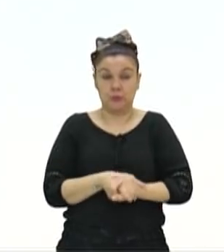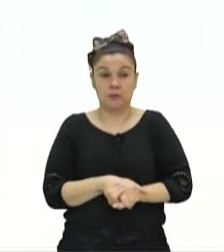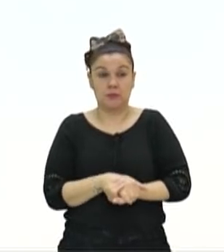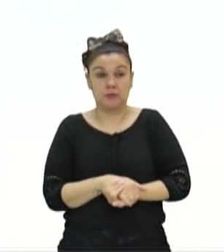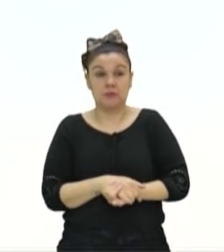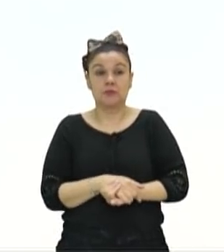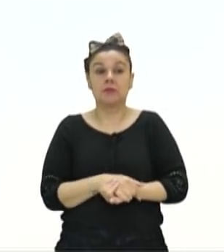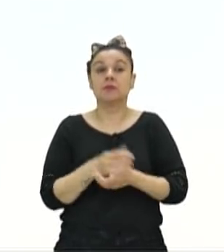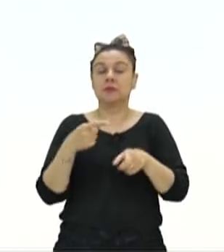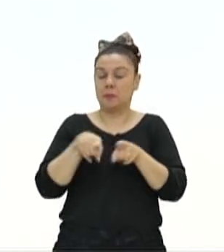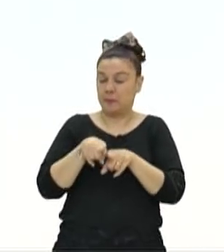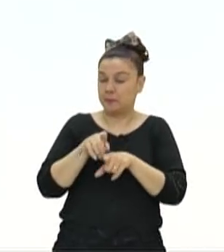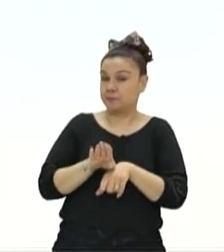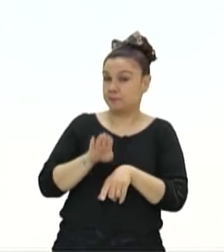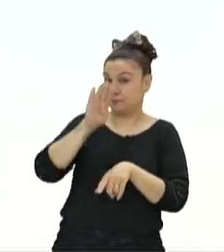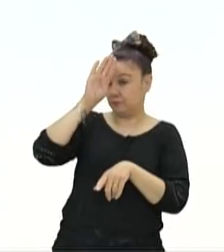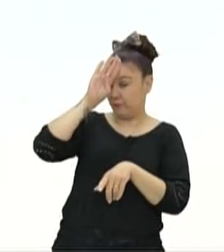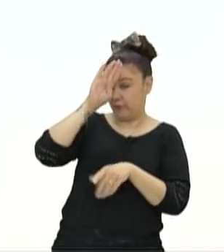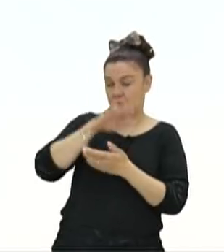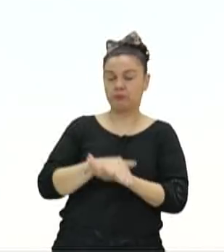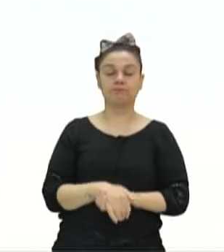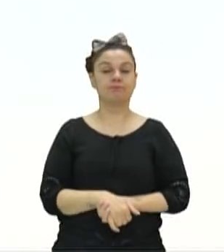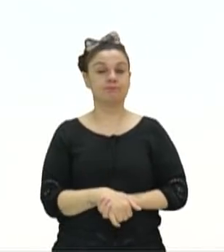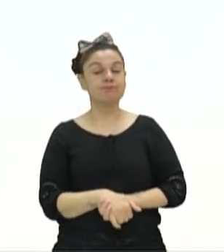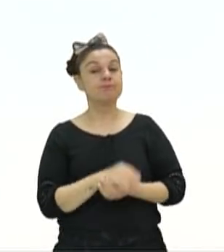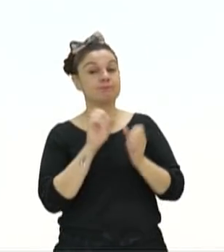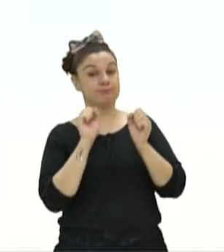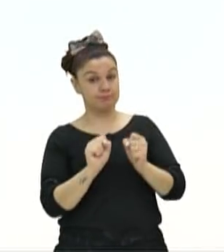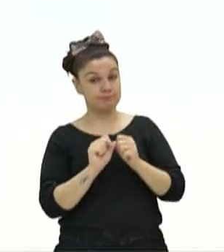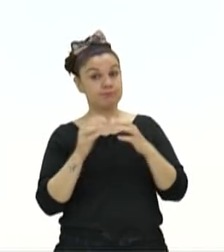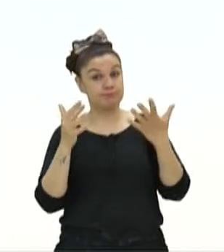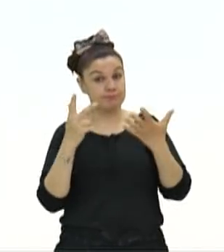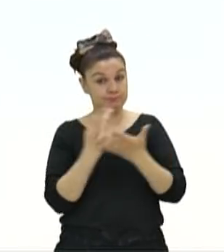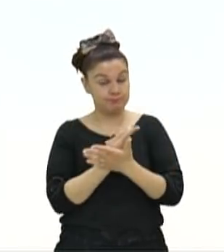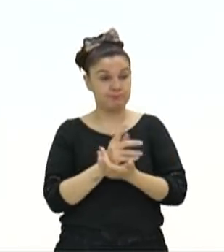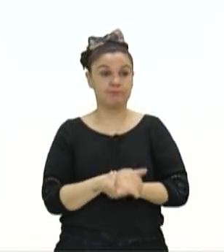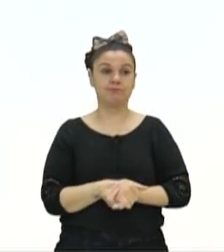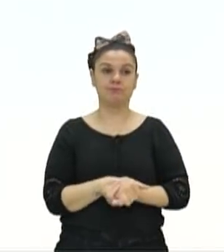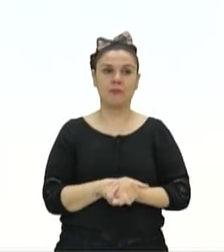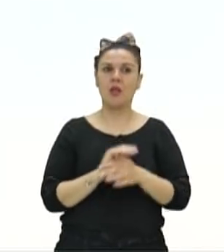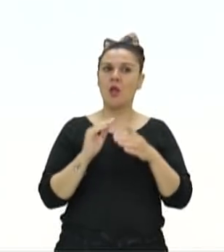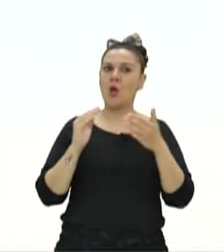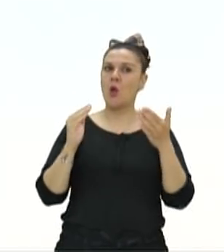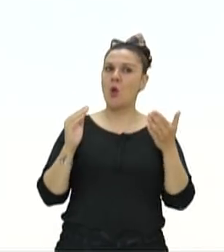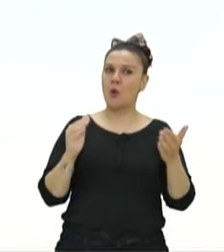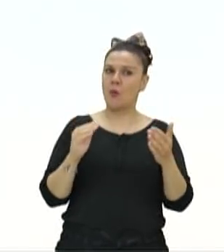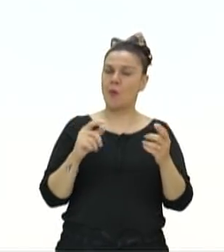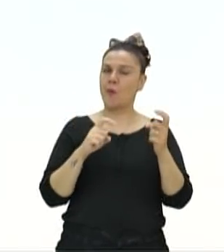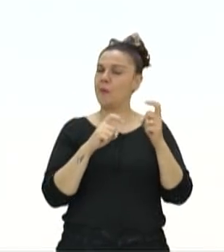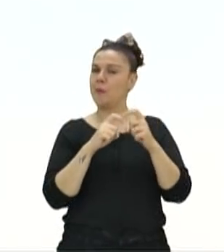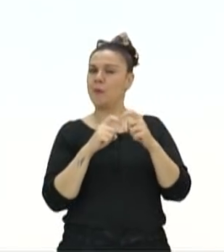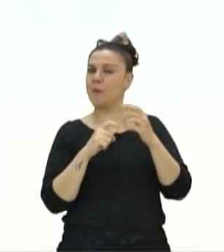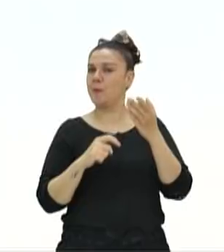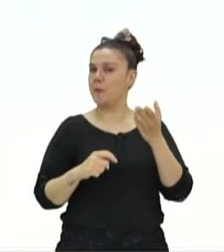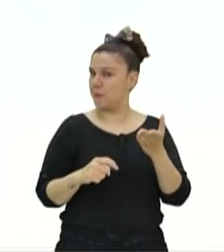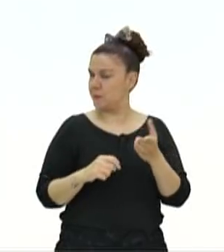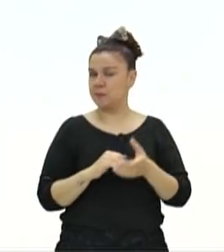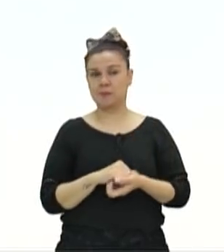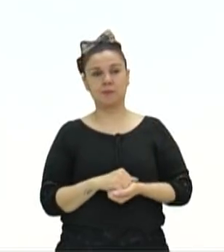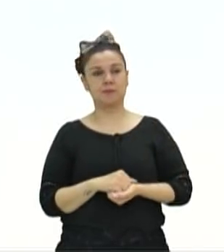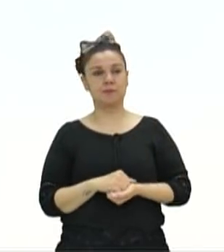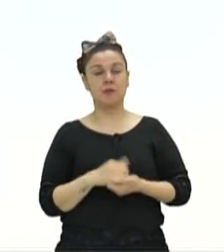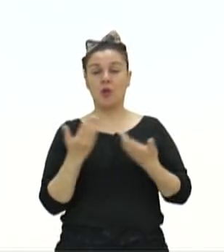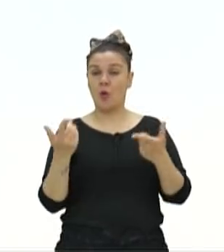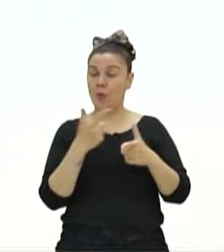e também ele teve febre, que é sinal, né, geralmente de alguma infecção. Qual seria o diagnóstico para essa pessoa?